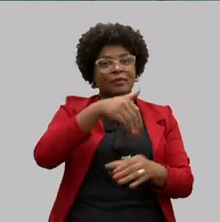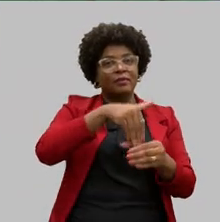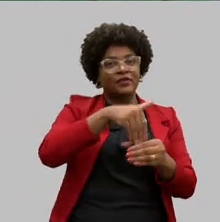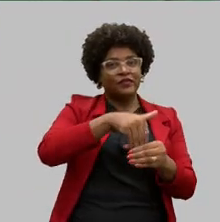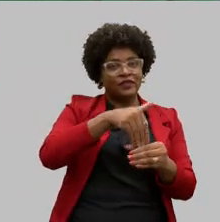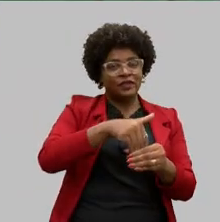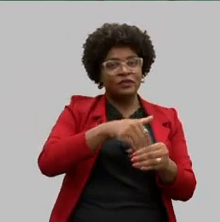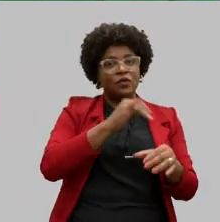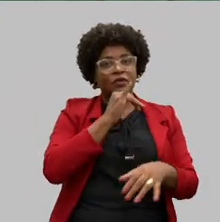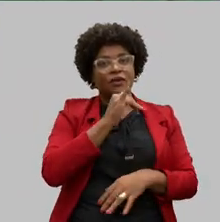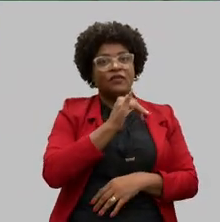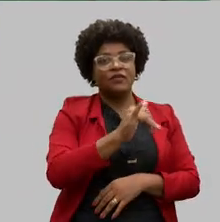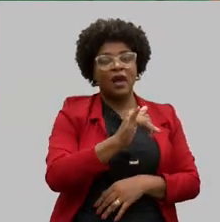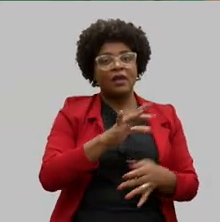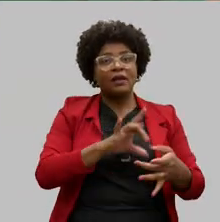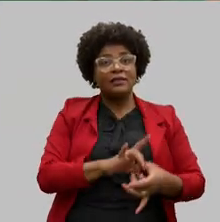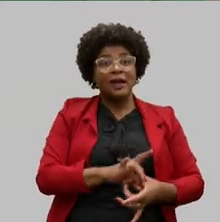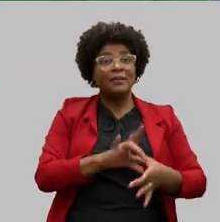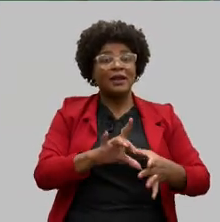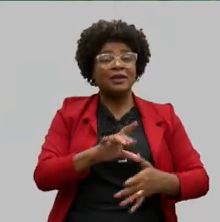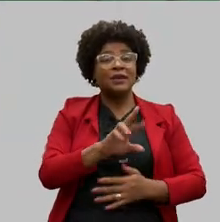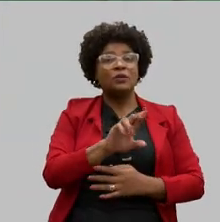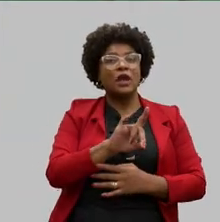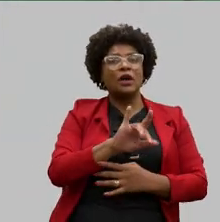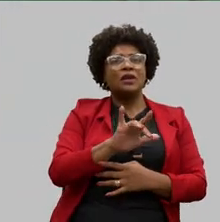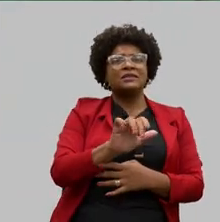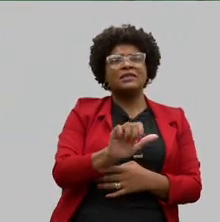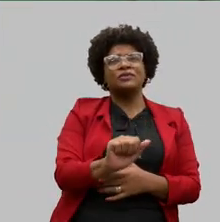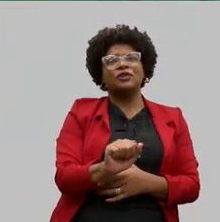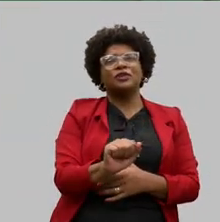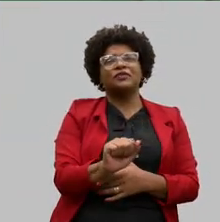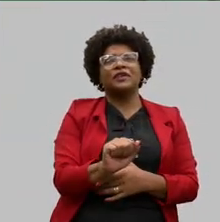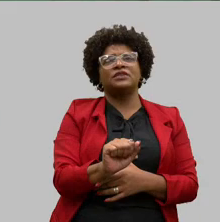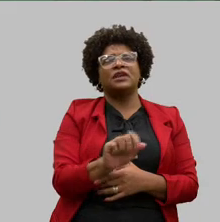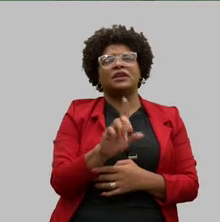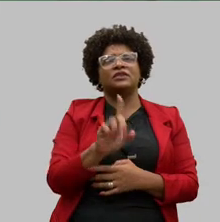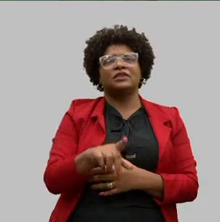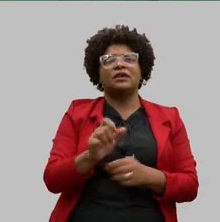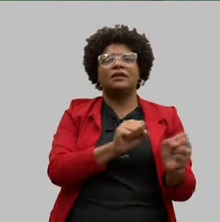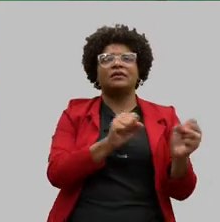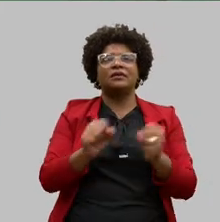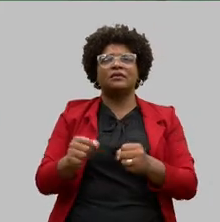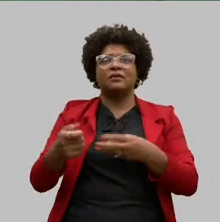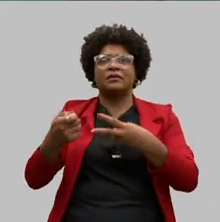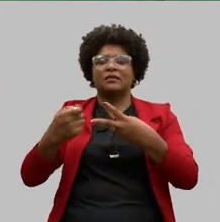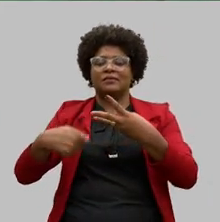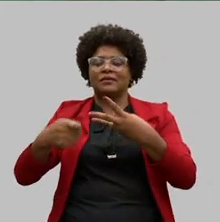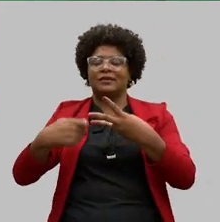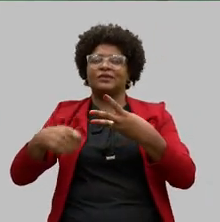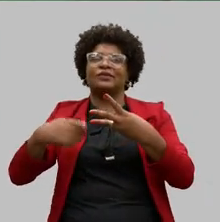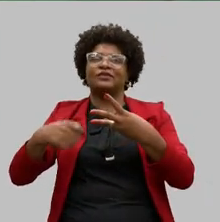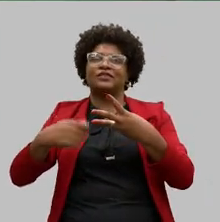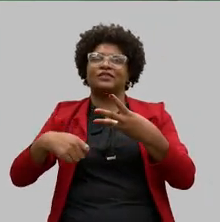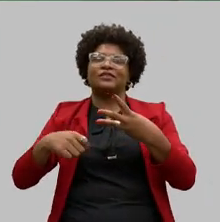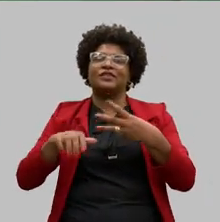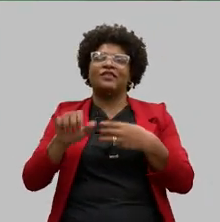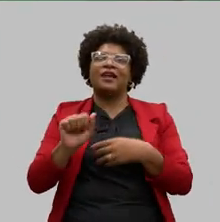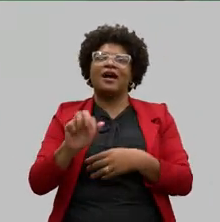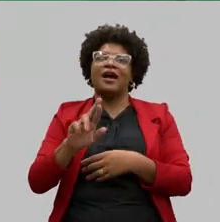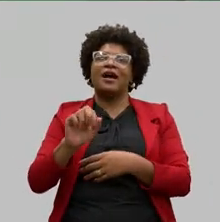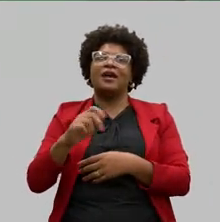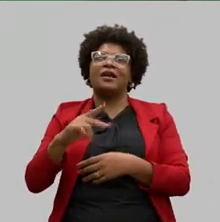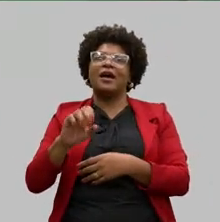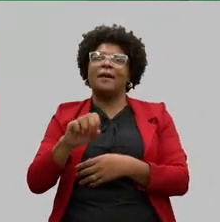desafetação da rodovia que especifica e autoriza o poder executivo a doar o município de Araporã a área correspondente de